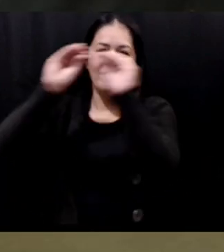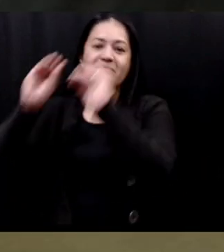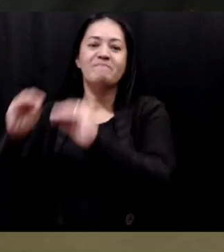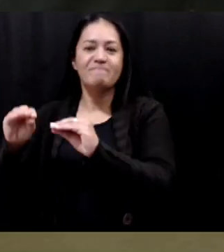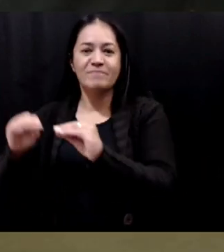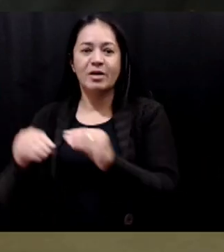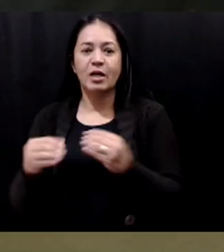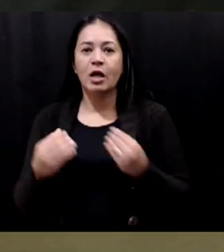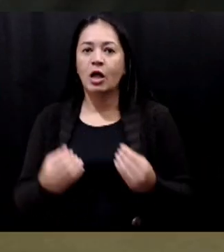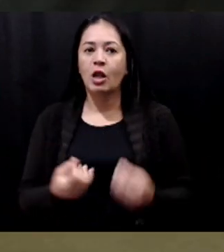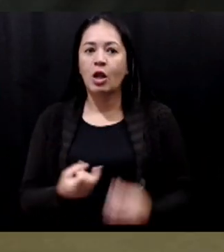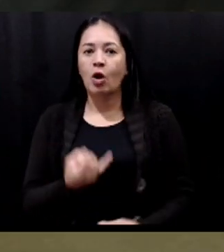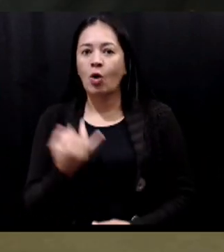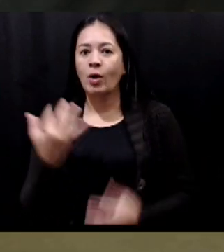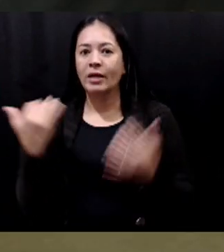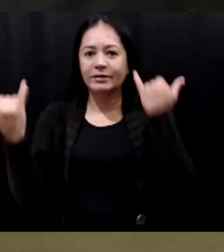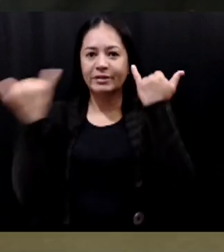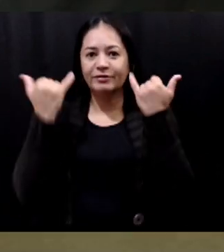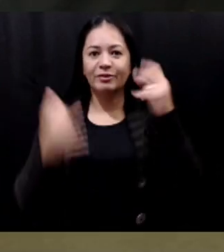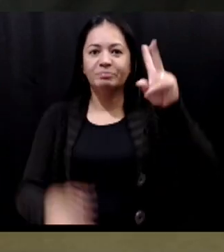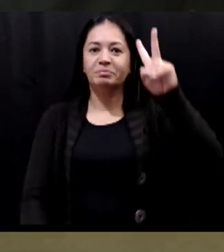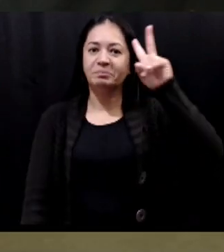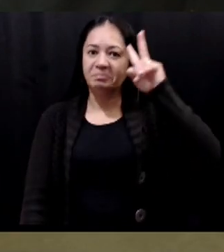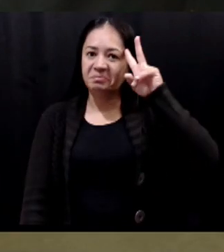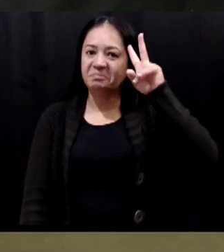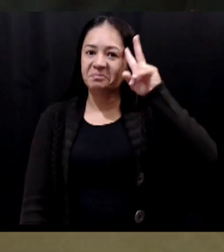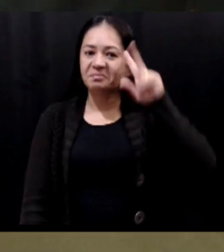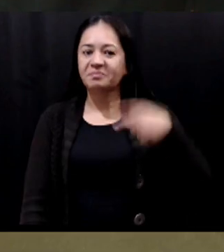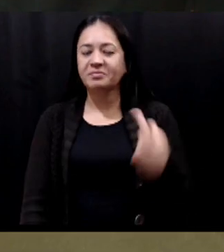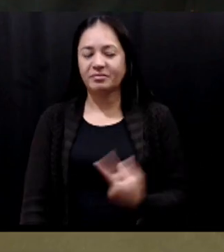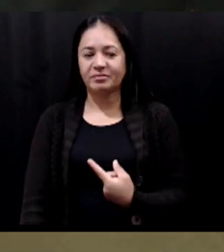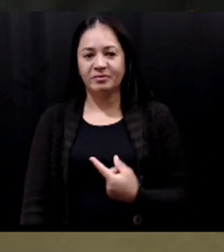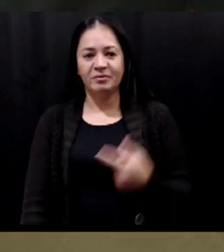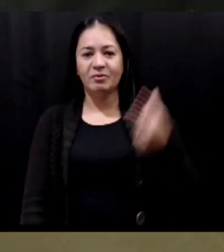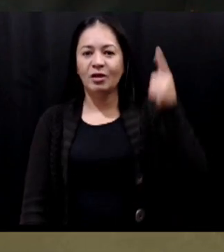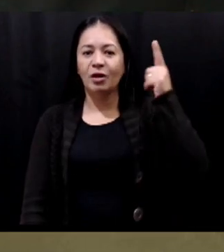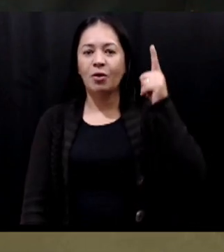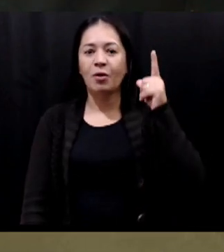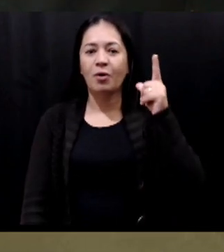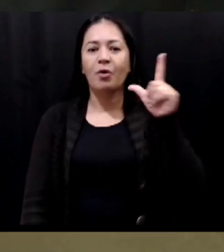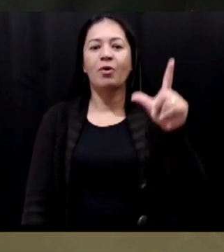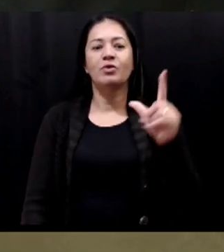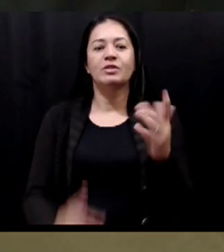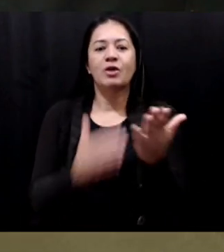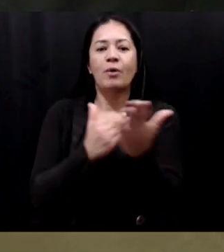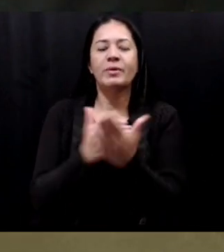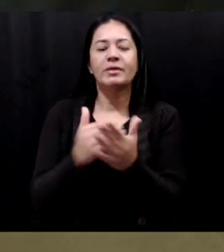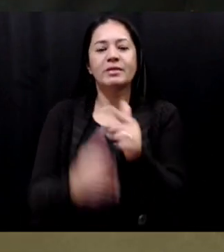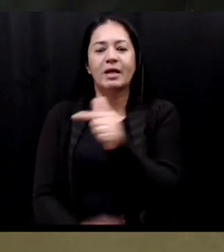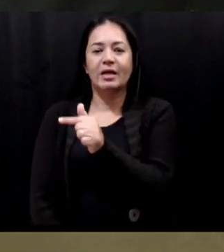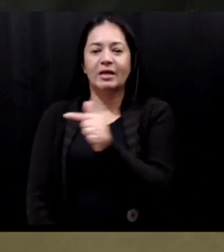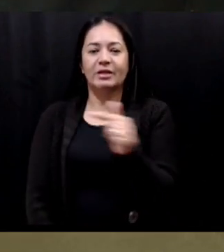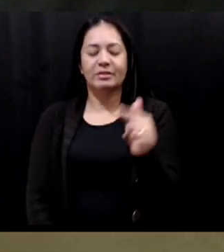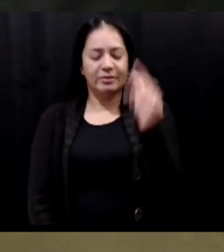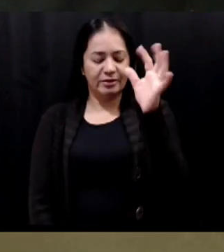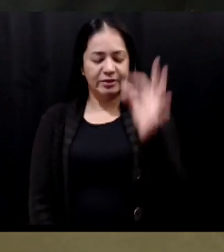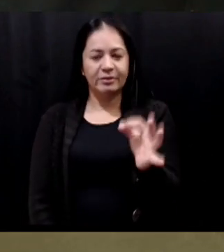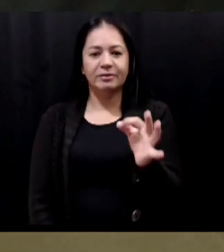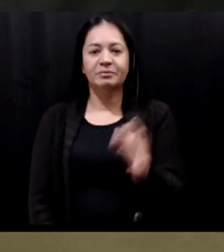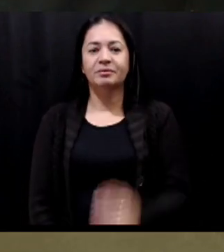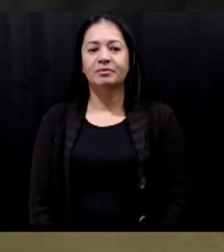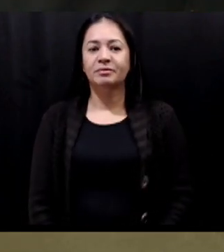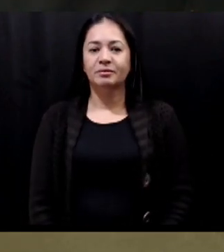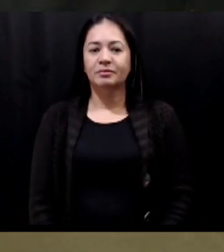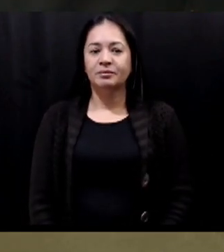nessa segunda-feira, né? Para a gente poder iniciar a semana aí de uma forma assertiva. Agora, a gente pergunta